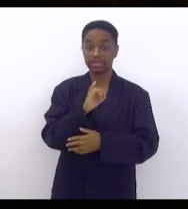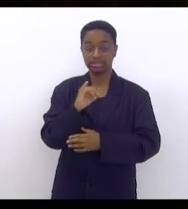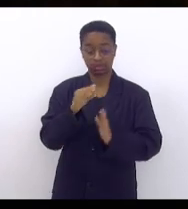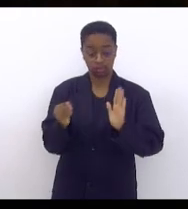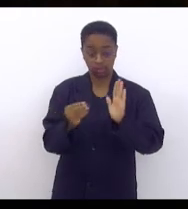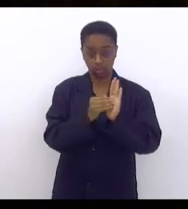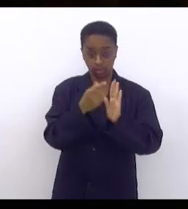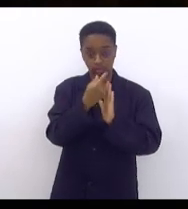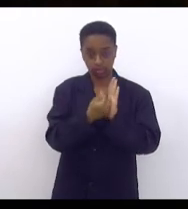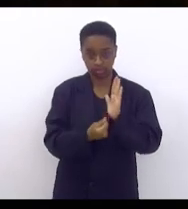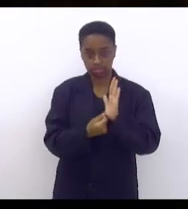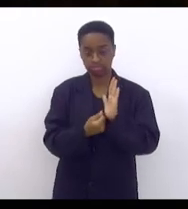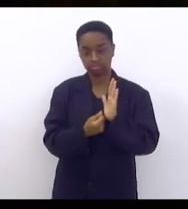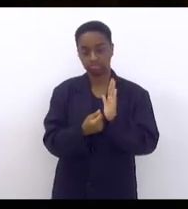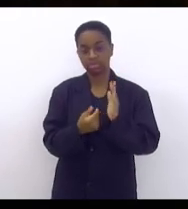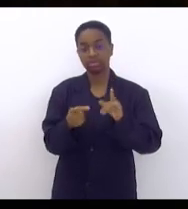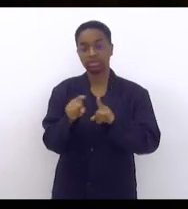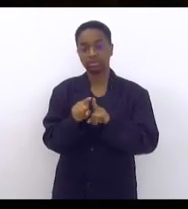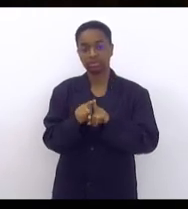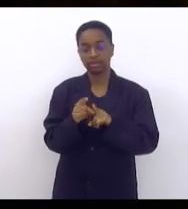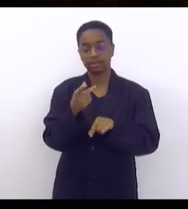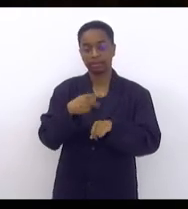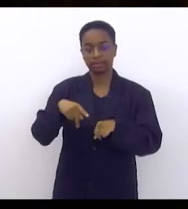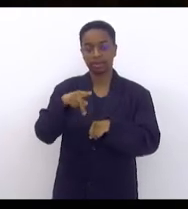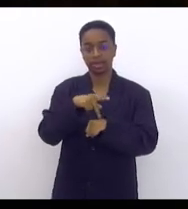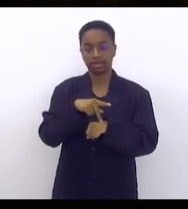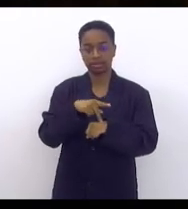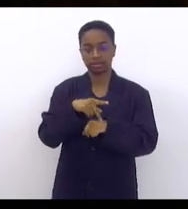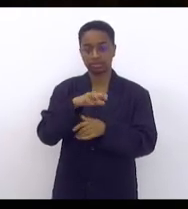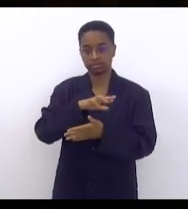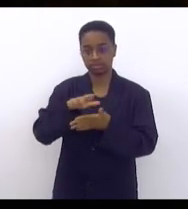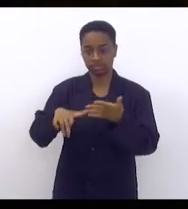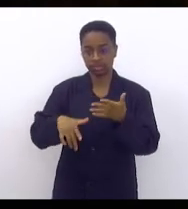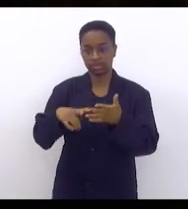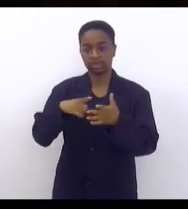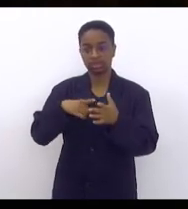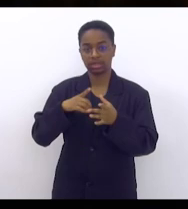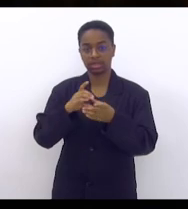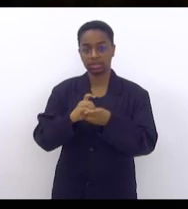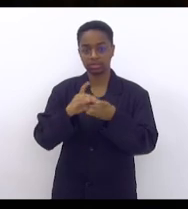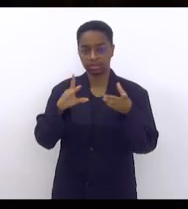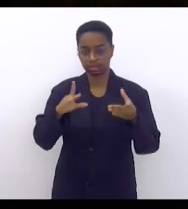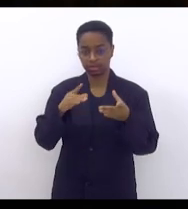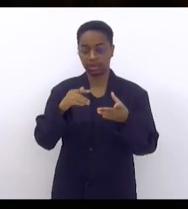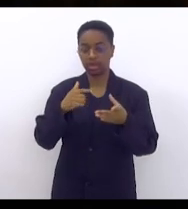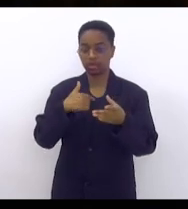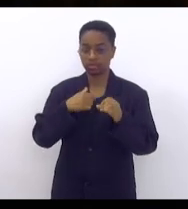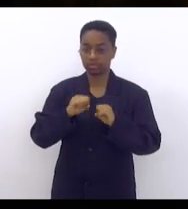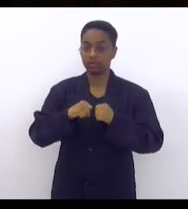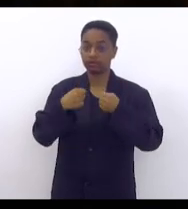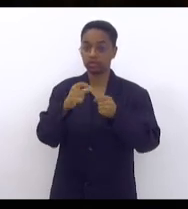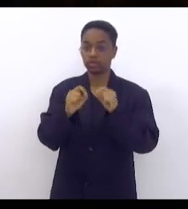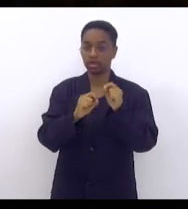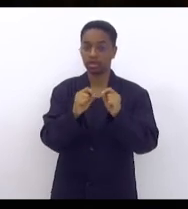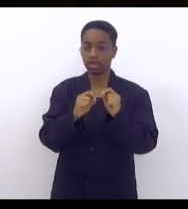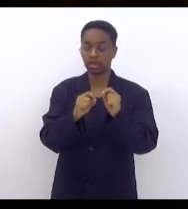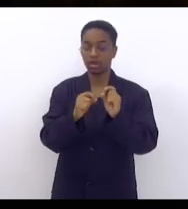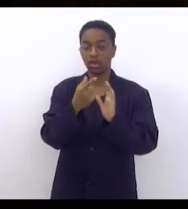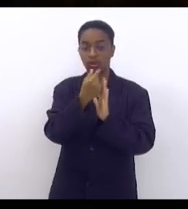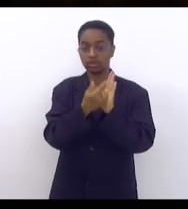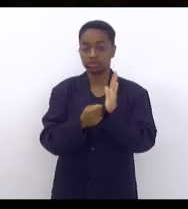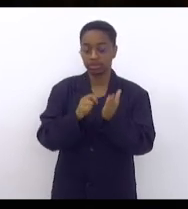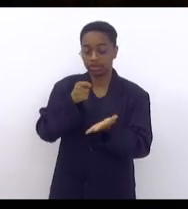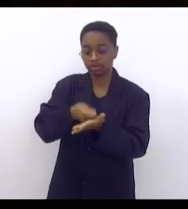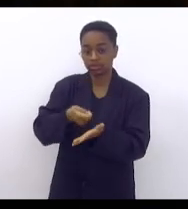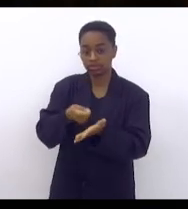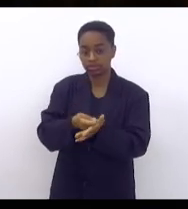orçamento, aliás, os países que desenvolveram mais a sua democracia têm o chamado, que eu defendo, chamado orçamento impositivo. O